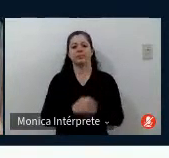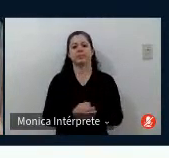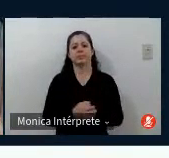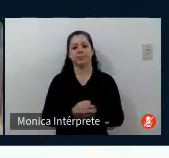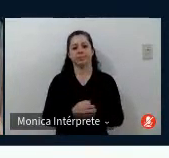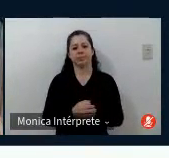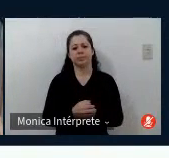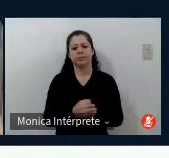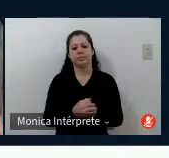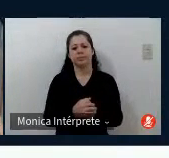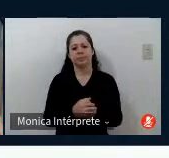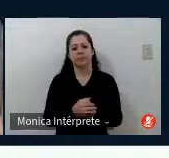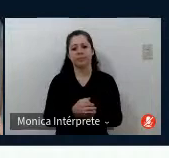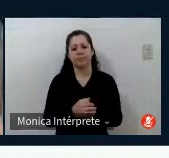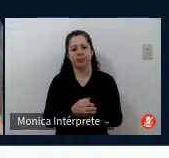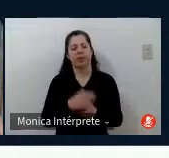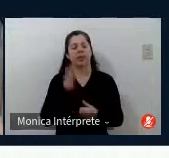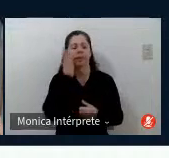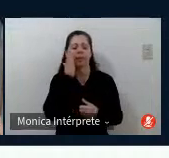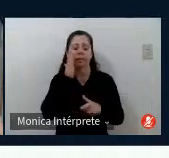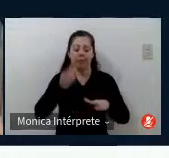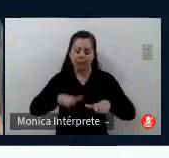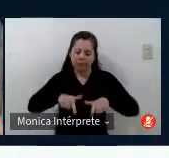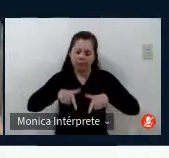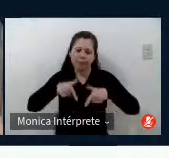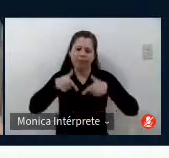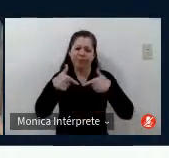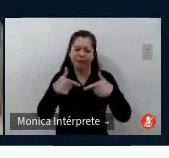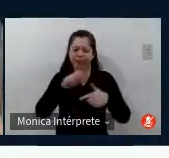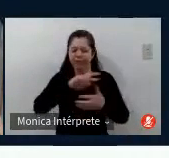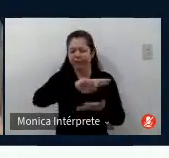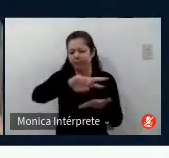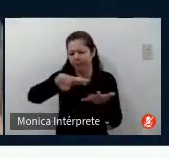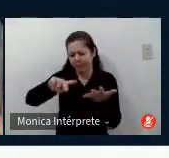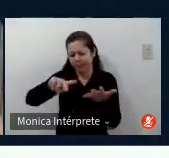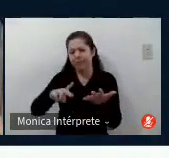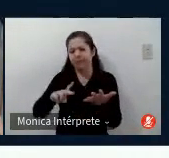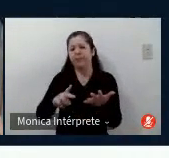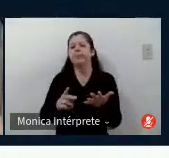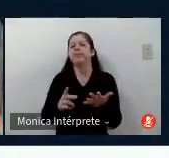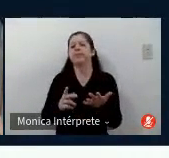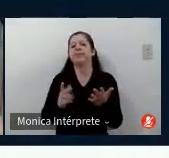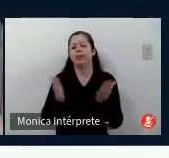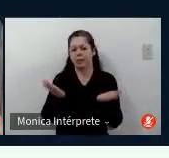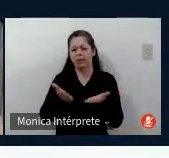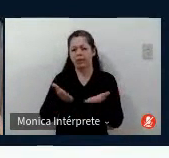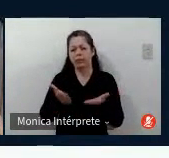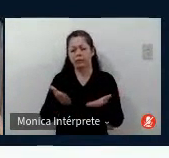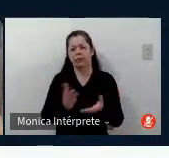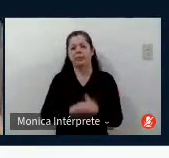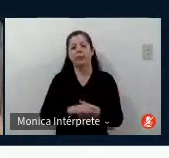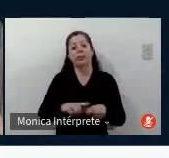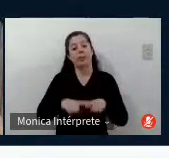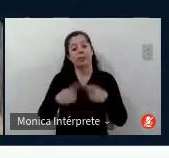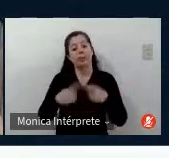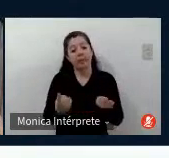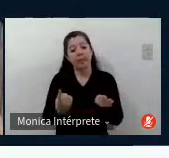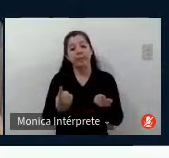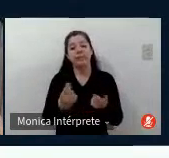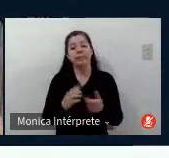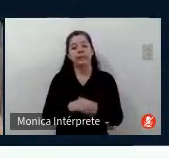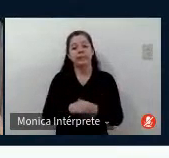que muitas das ações já estão sendo realizadas, né, mas é importante sempre a gente, né,